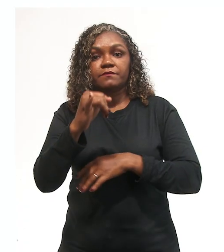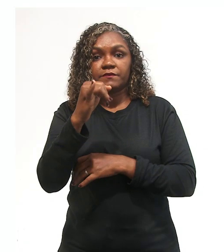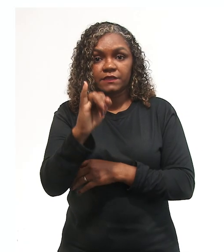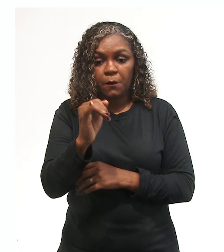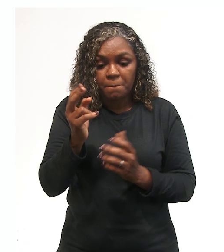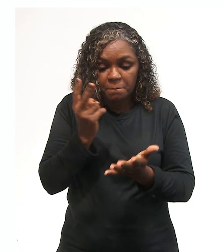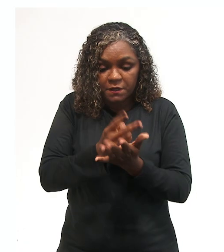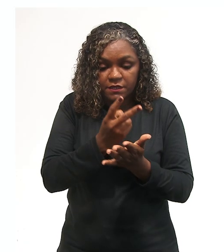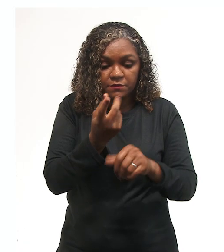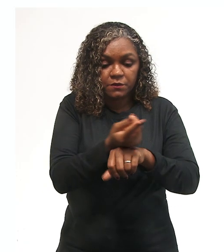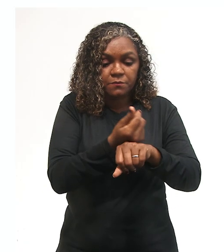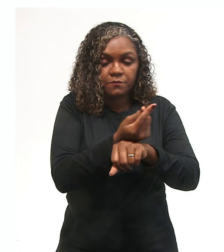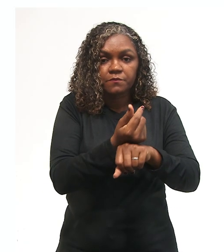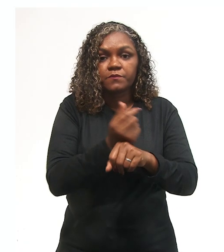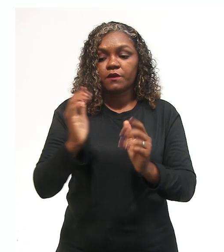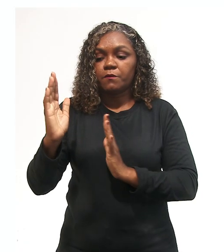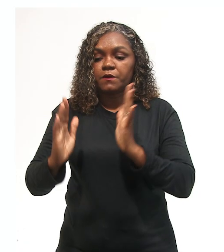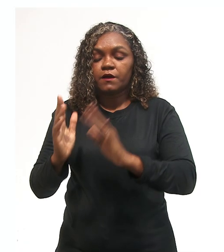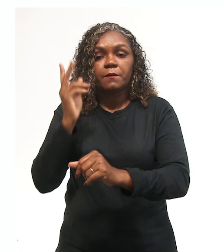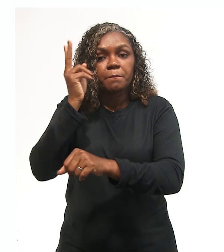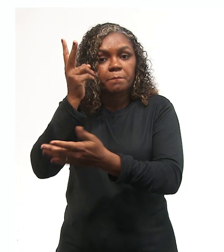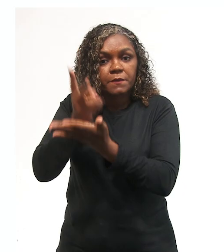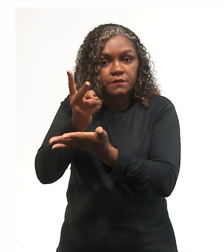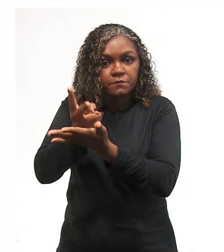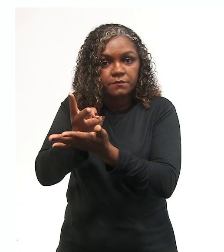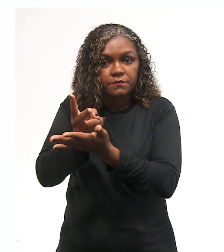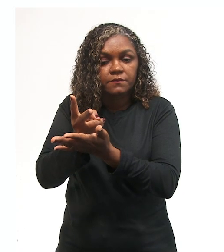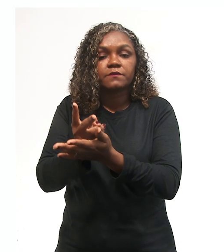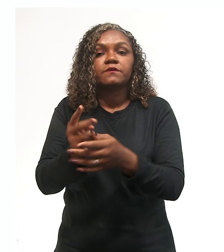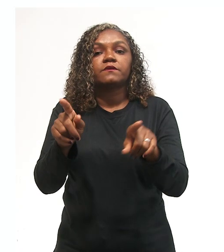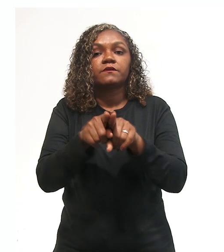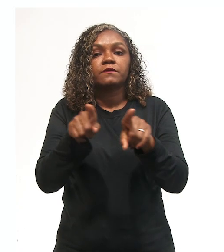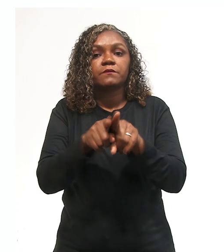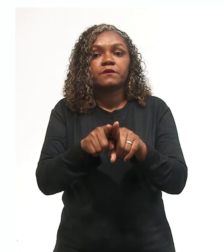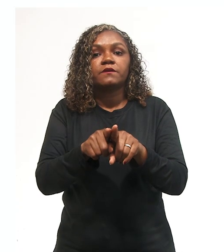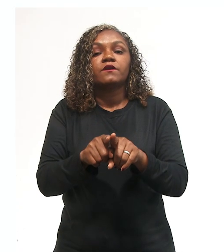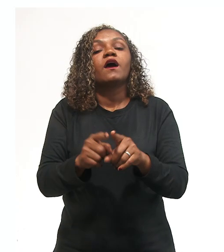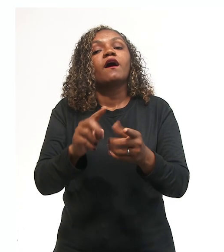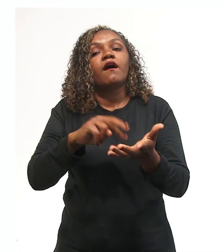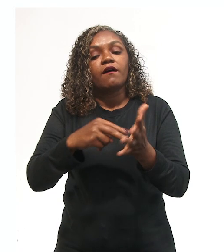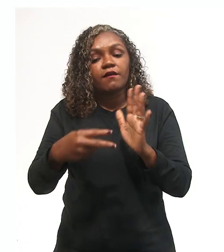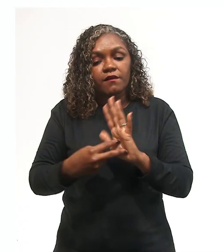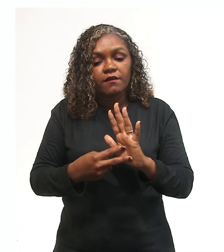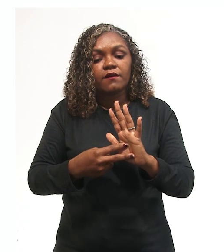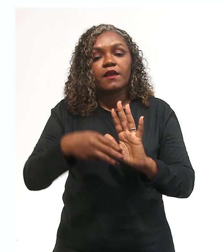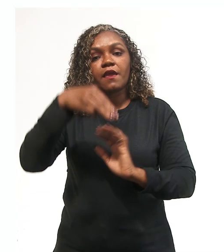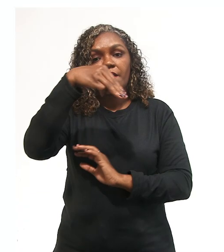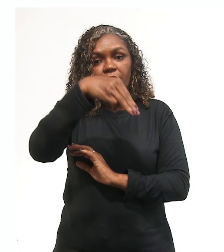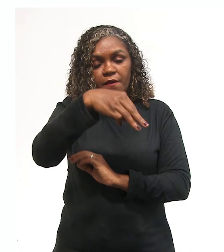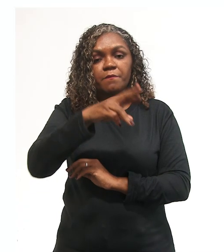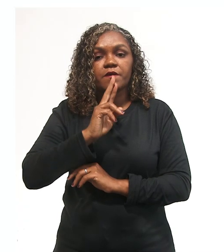capital, ao mesmo prazo, o meu montante vai ser